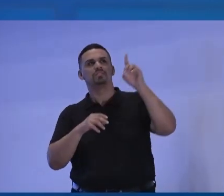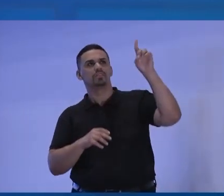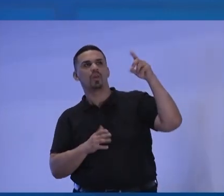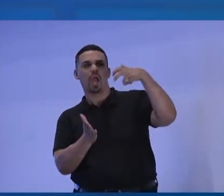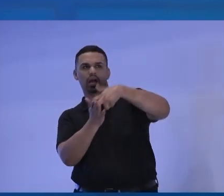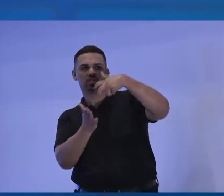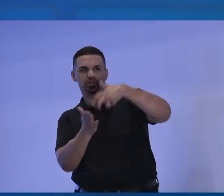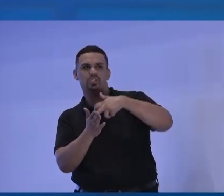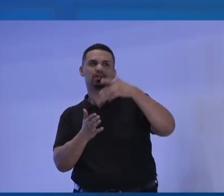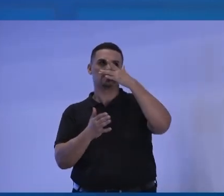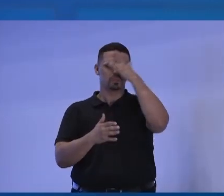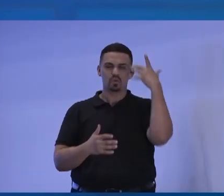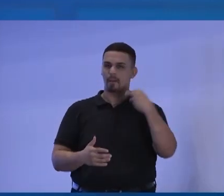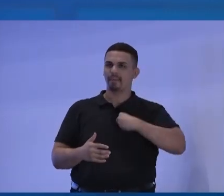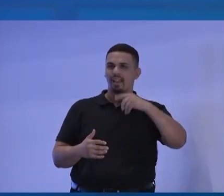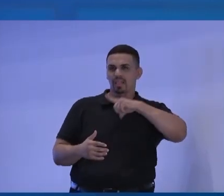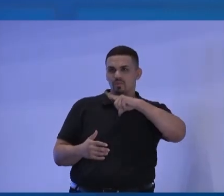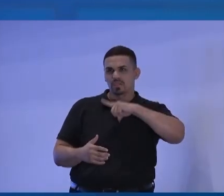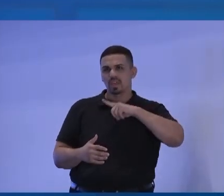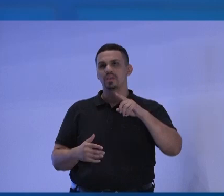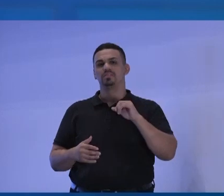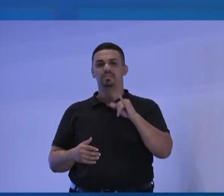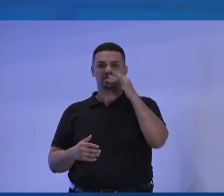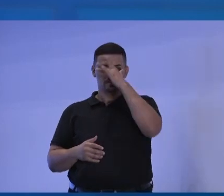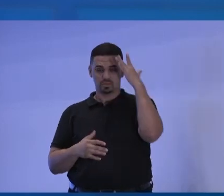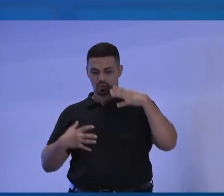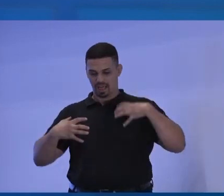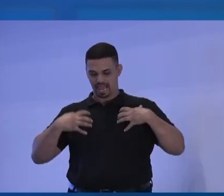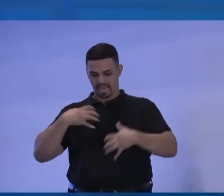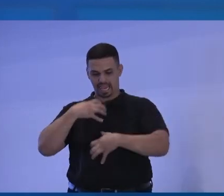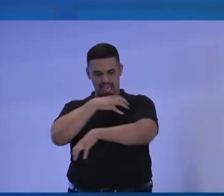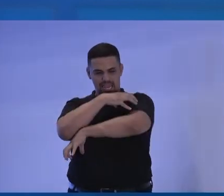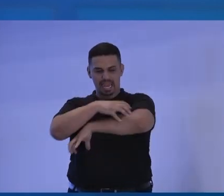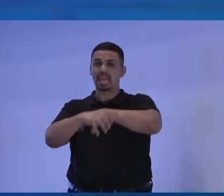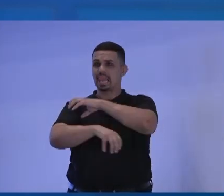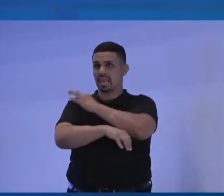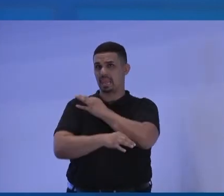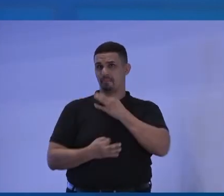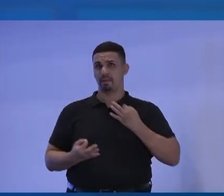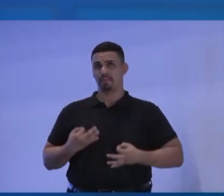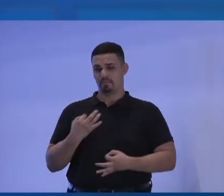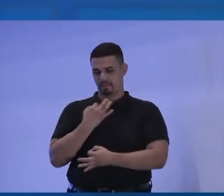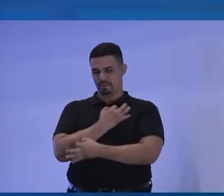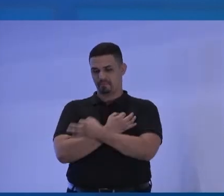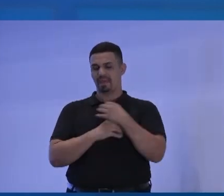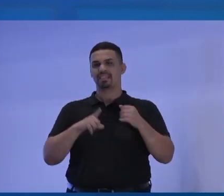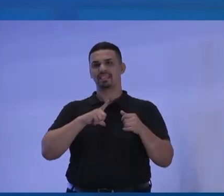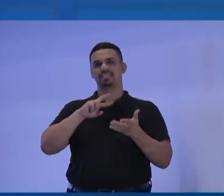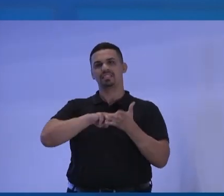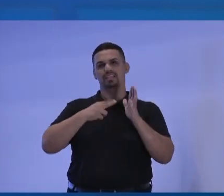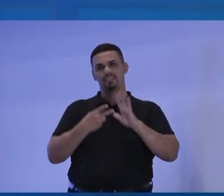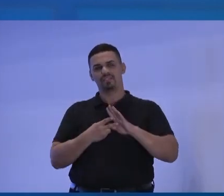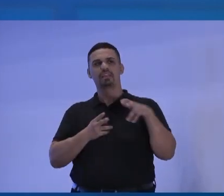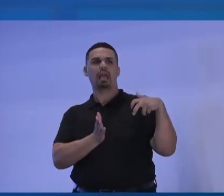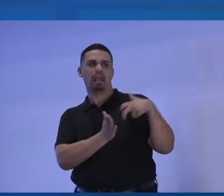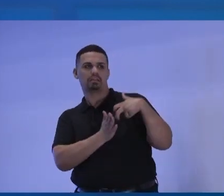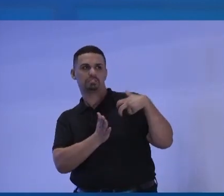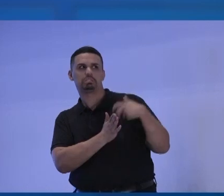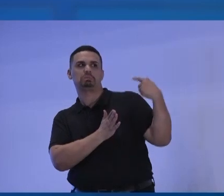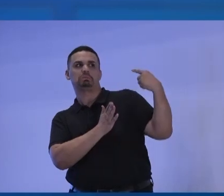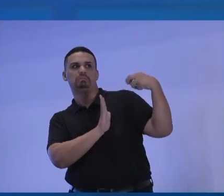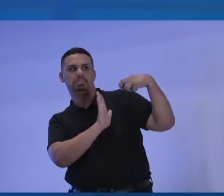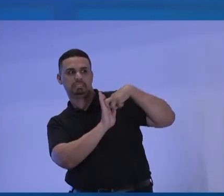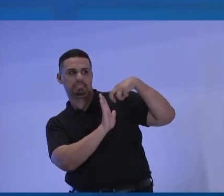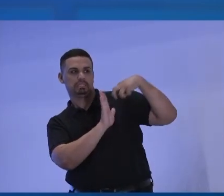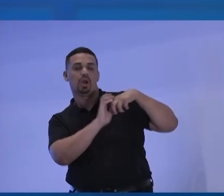Quem era portador de hanseníase era visto como uma pessoa que estava sendo castigada por algum motivo. Ninguém sabia qual era a causa, de onde vinha a